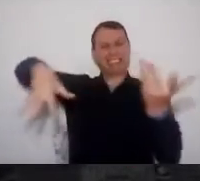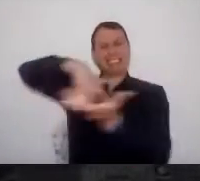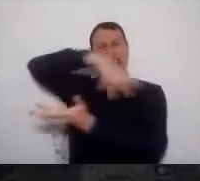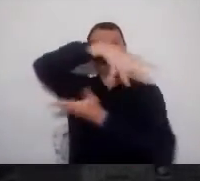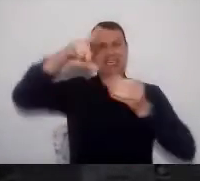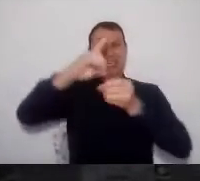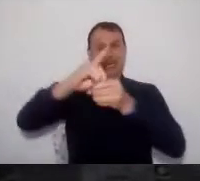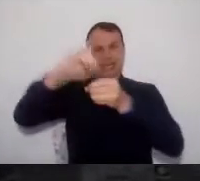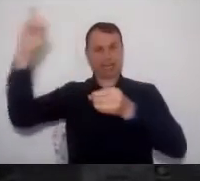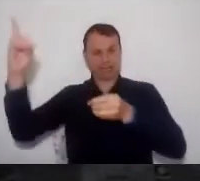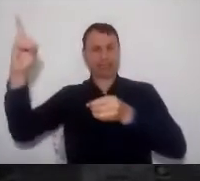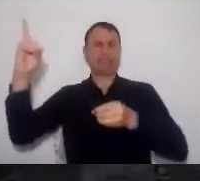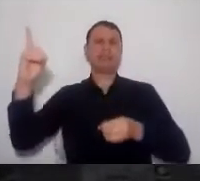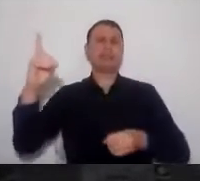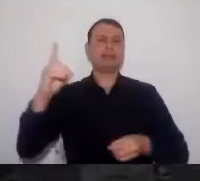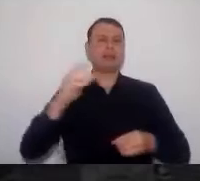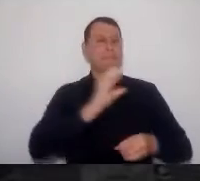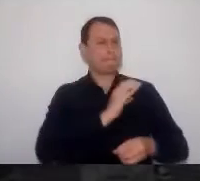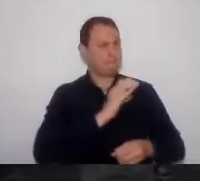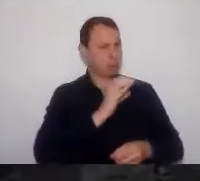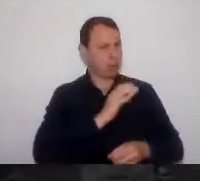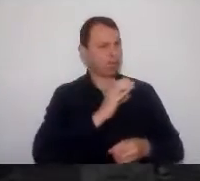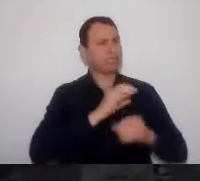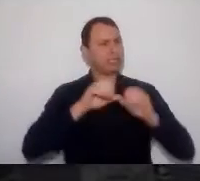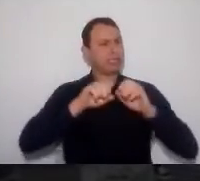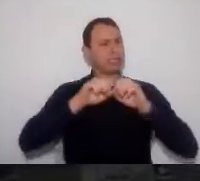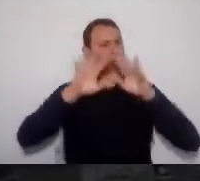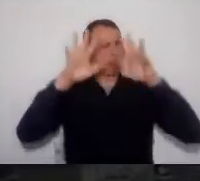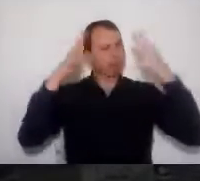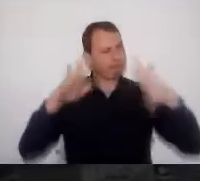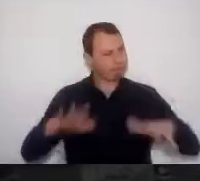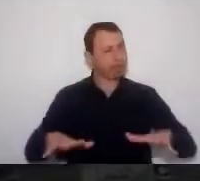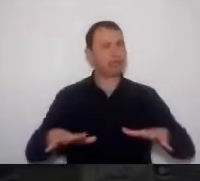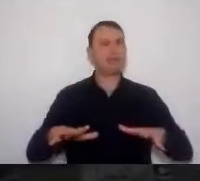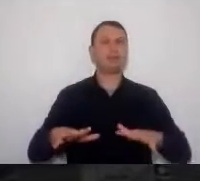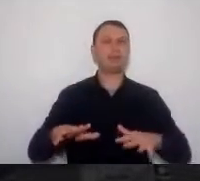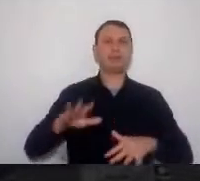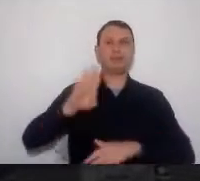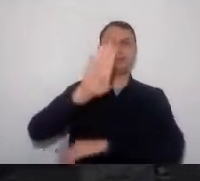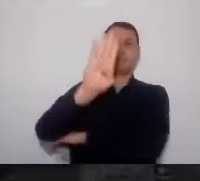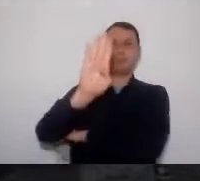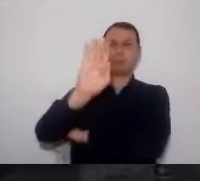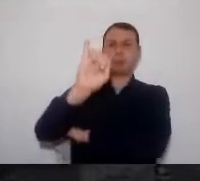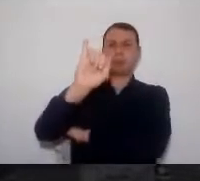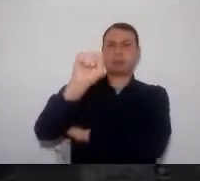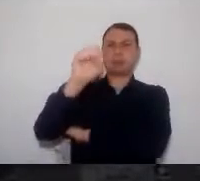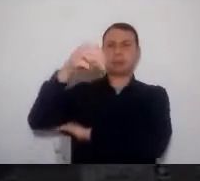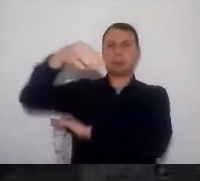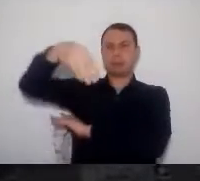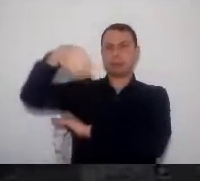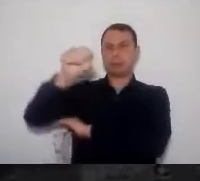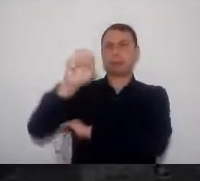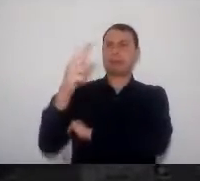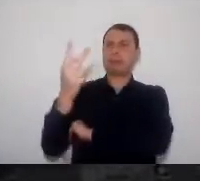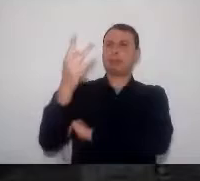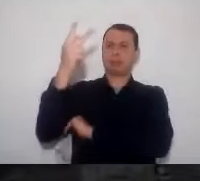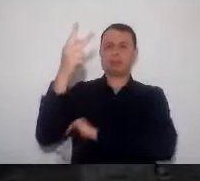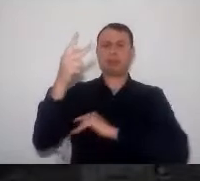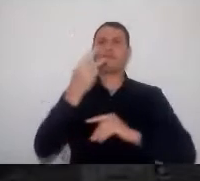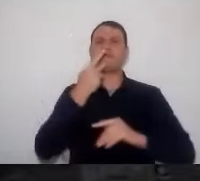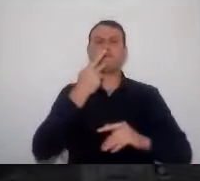democracia burguesa, vai cair. Bismarck disse o seguinte: não, nós temos que estabilizar o crescimento da Alemanha na sua